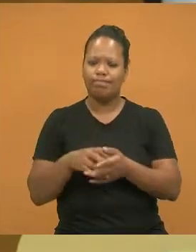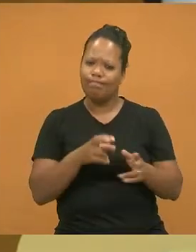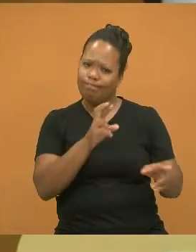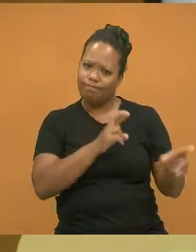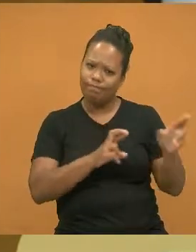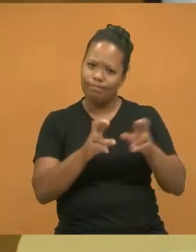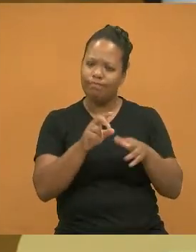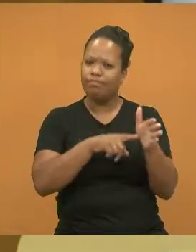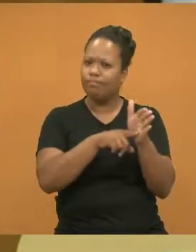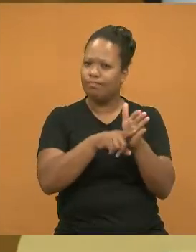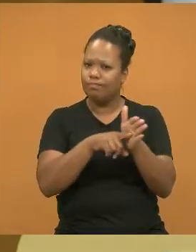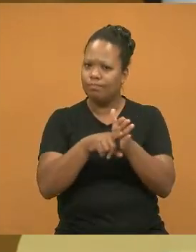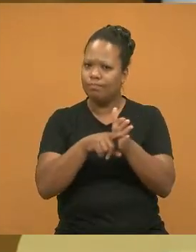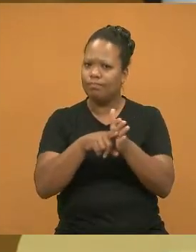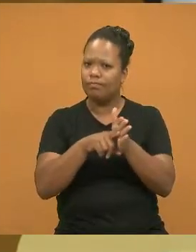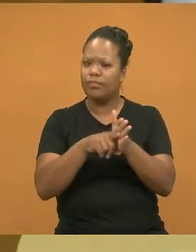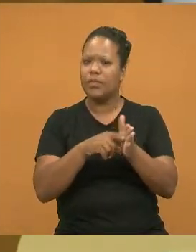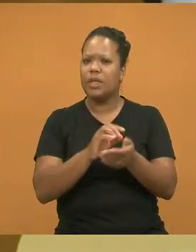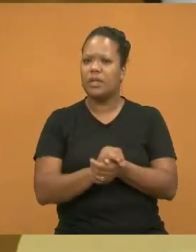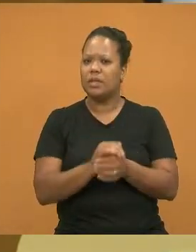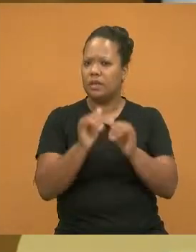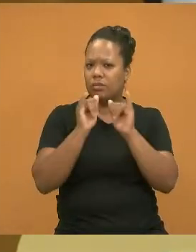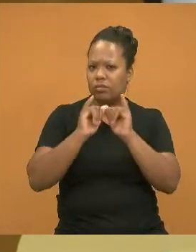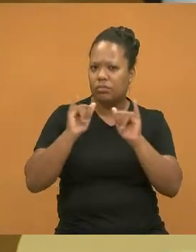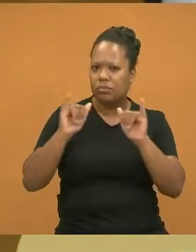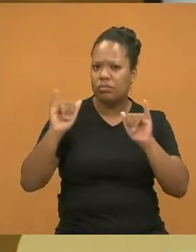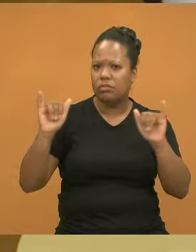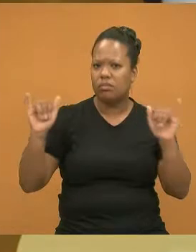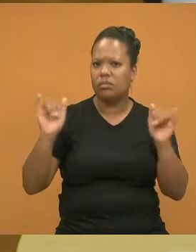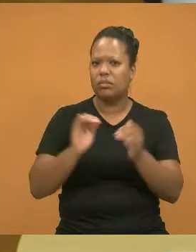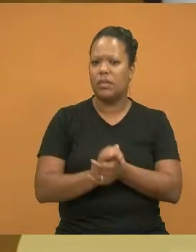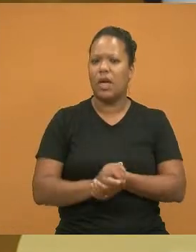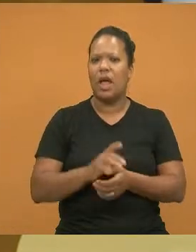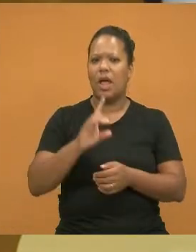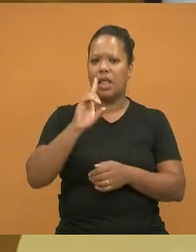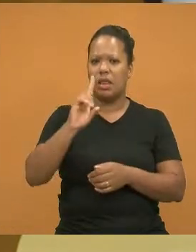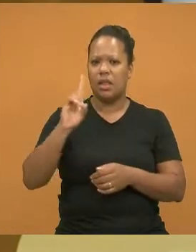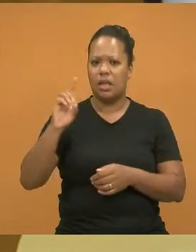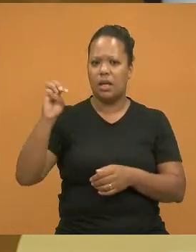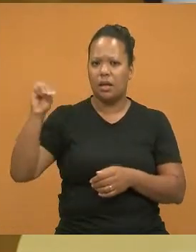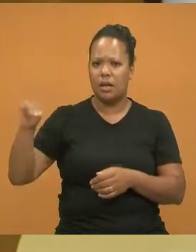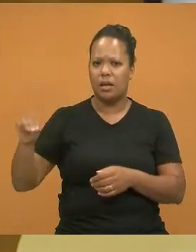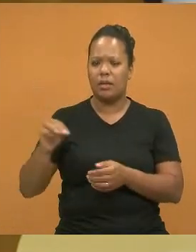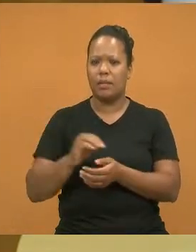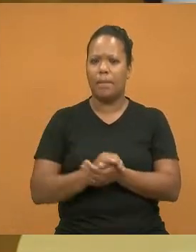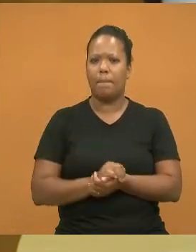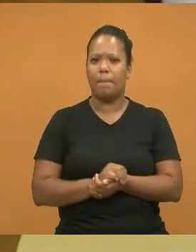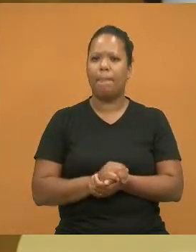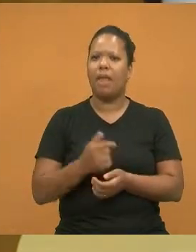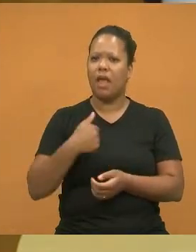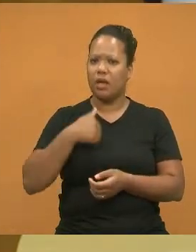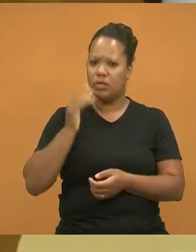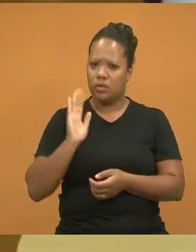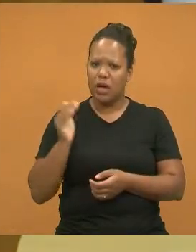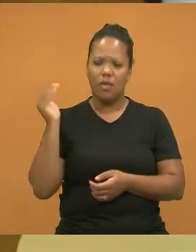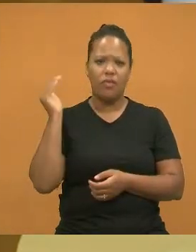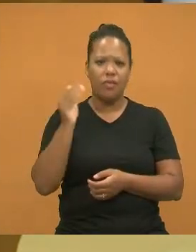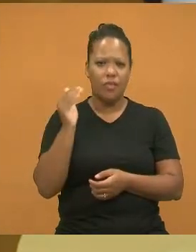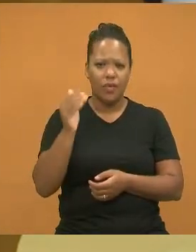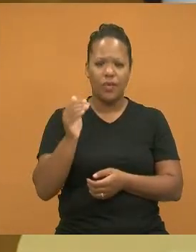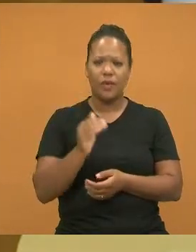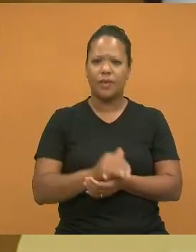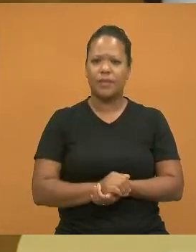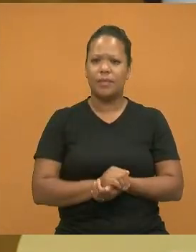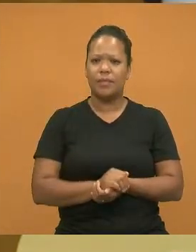funcionando esse fluxo. Inclusive, participa a DDM, eu já tive a oportunidade de participar da